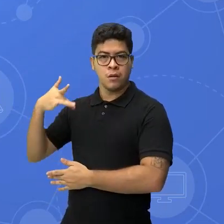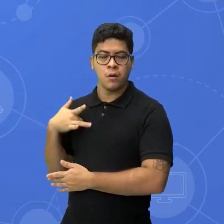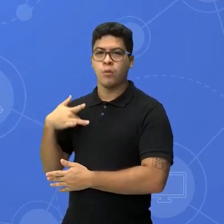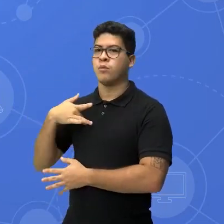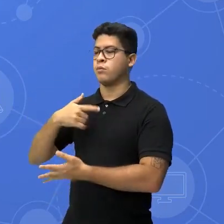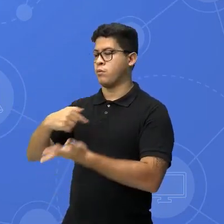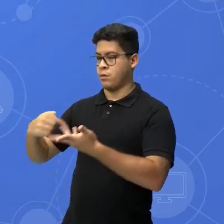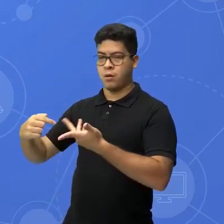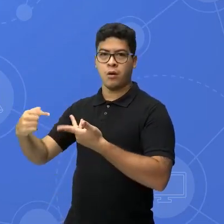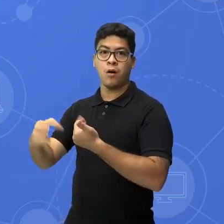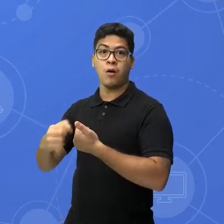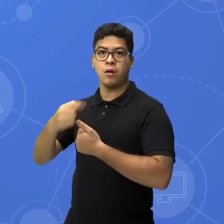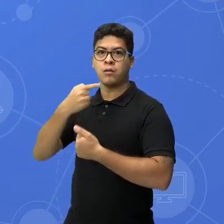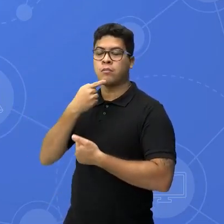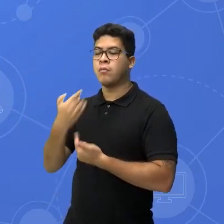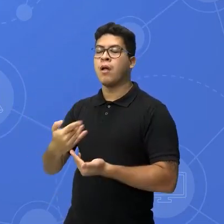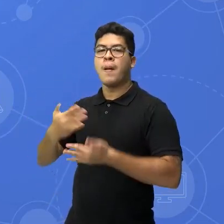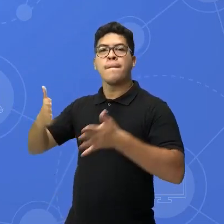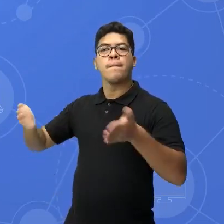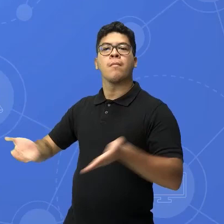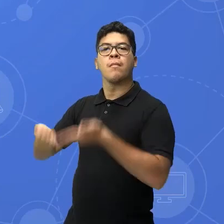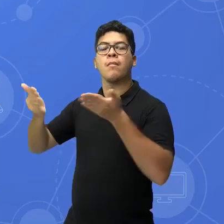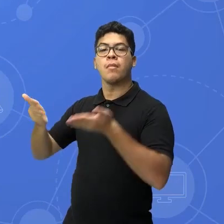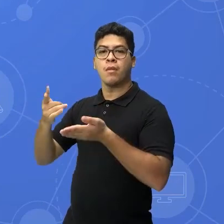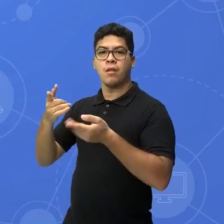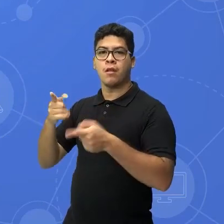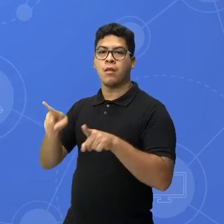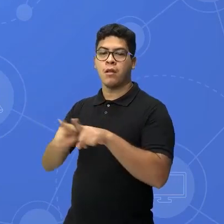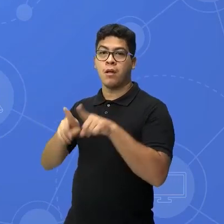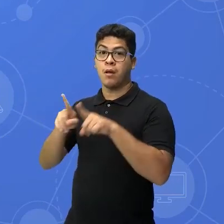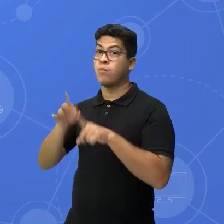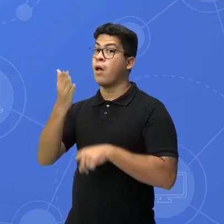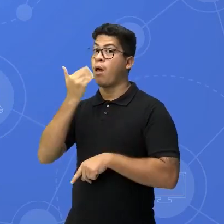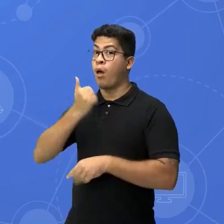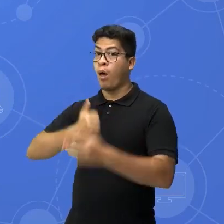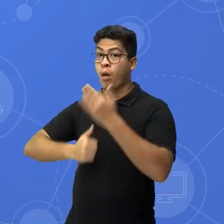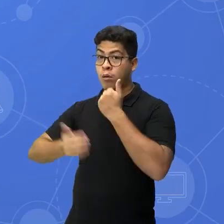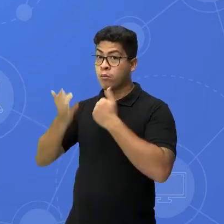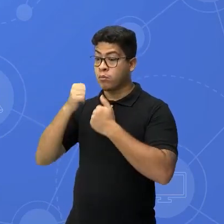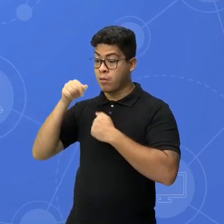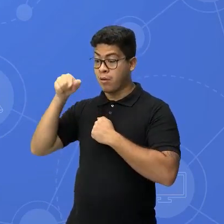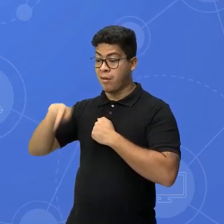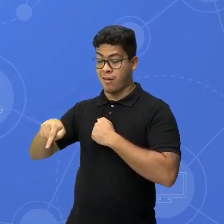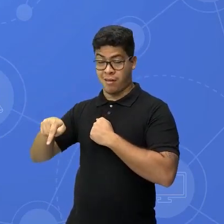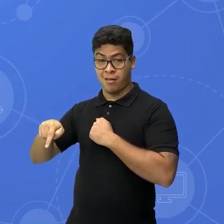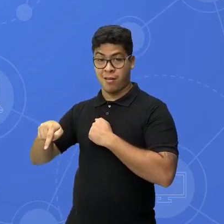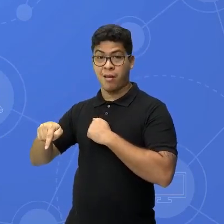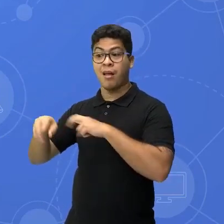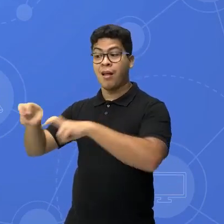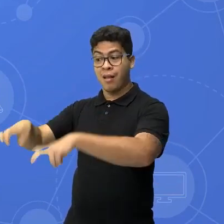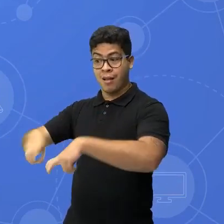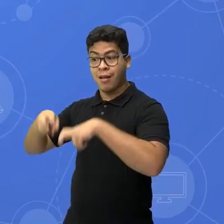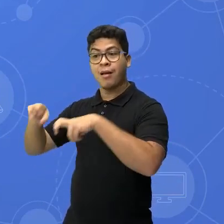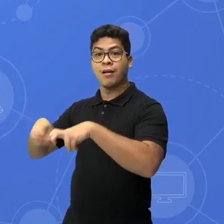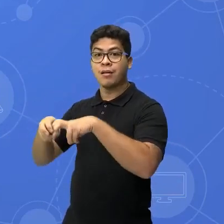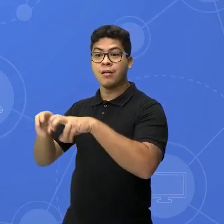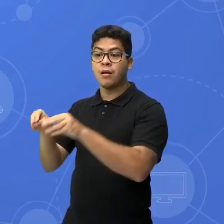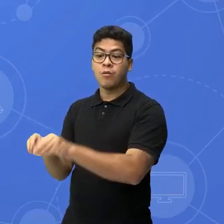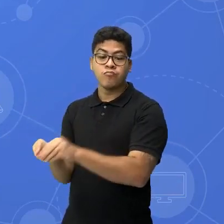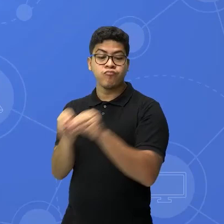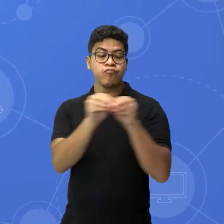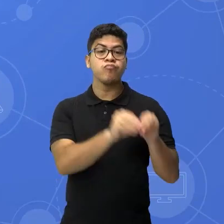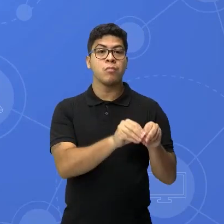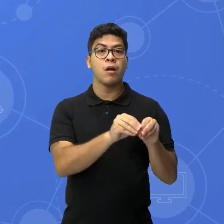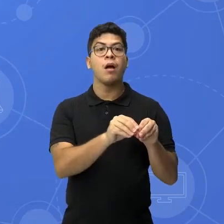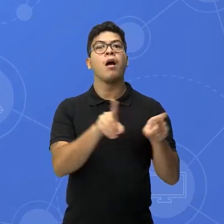de alimentos, porque grande parte da alimentação da sociedade vem do chamado da chamada